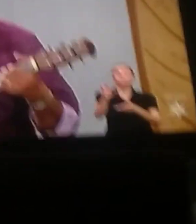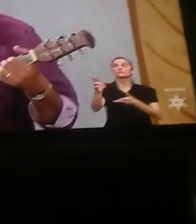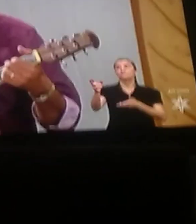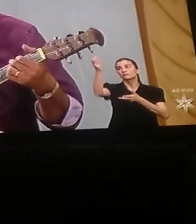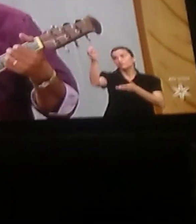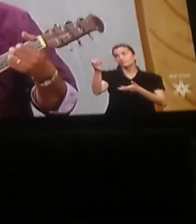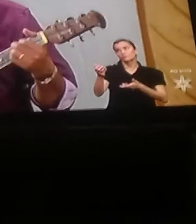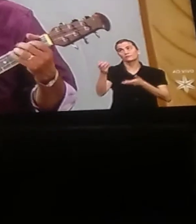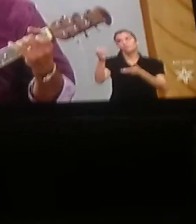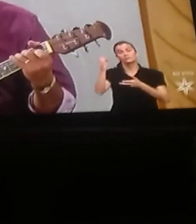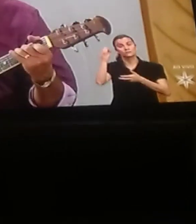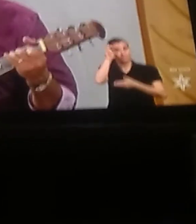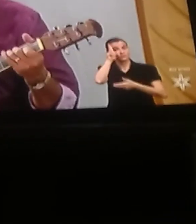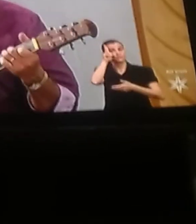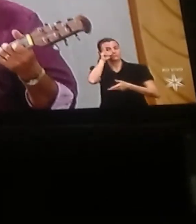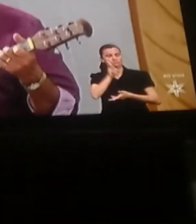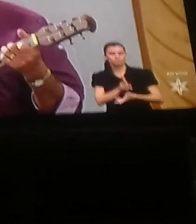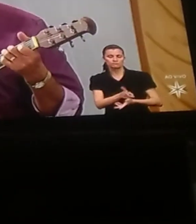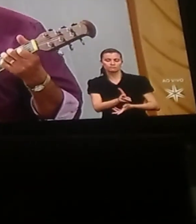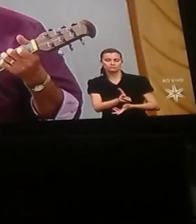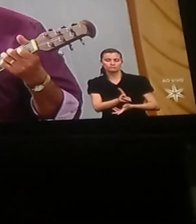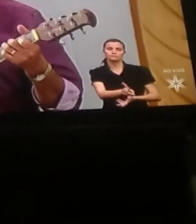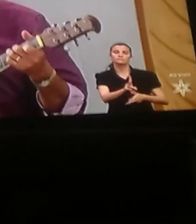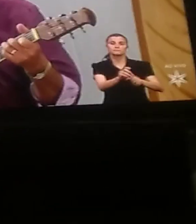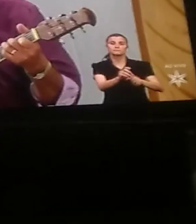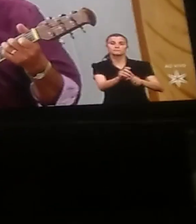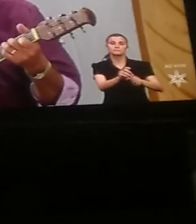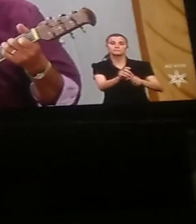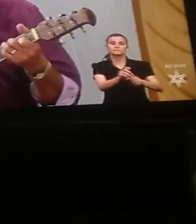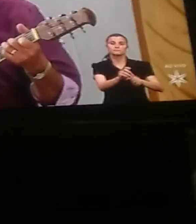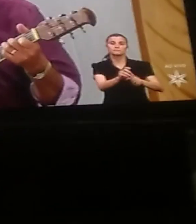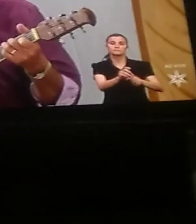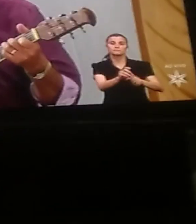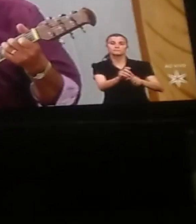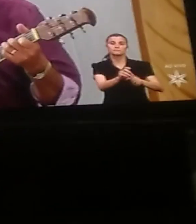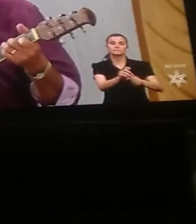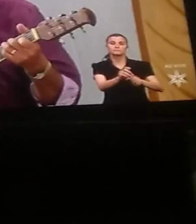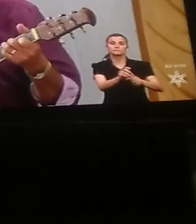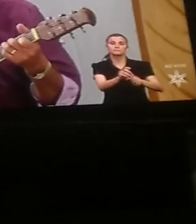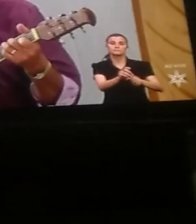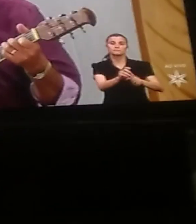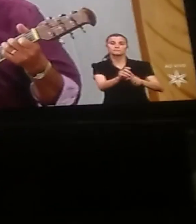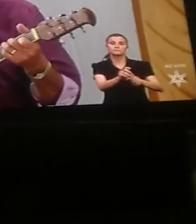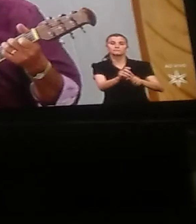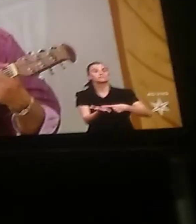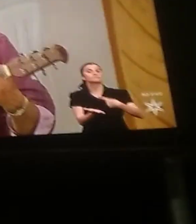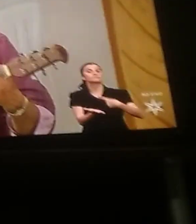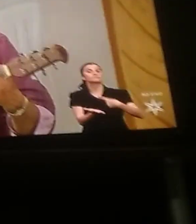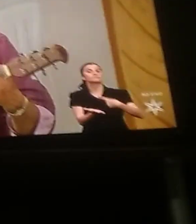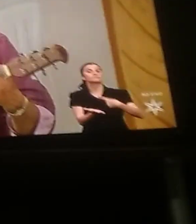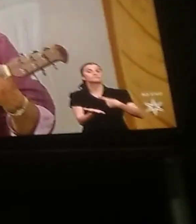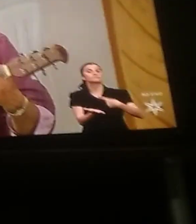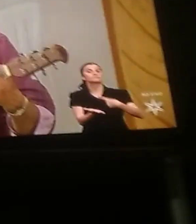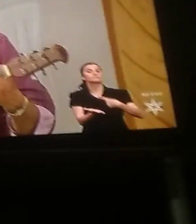O Senhor se lembra sempre de prenda